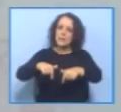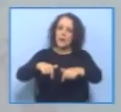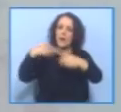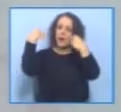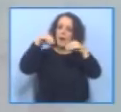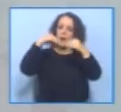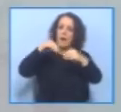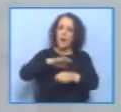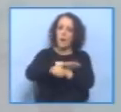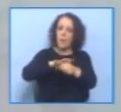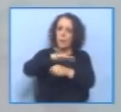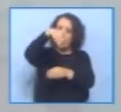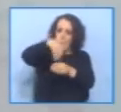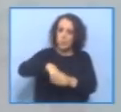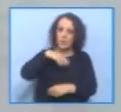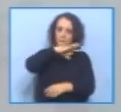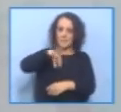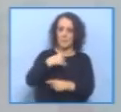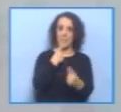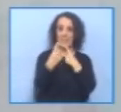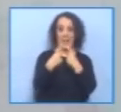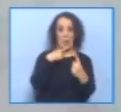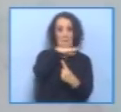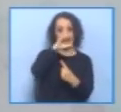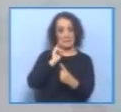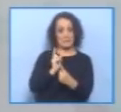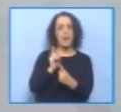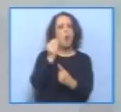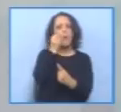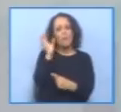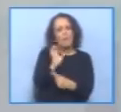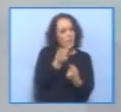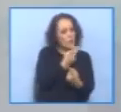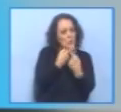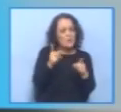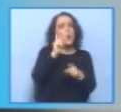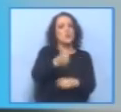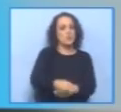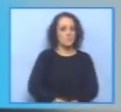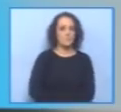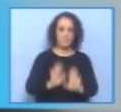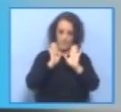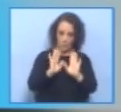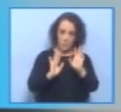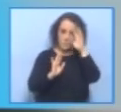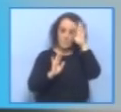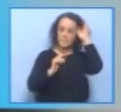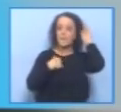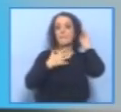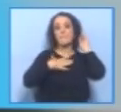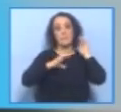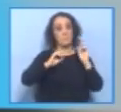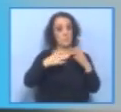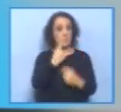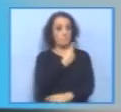é no diálogo da família. O que é que, de facto, propõe de diferente? Primeiro, gostaria de